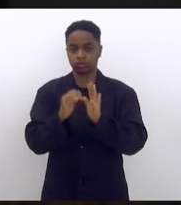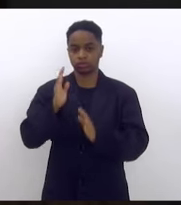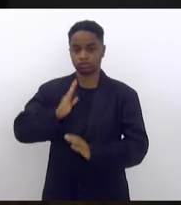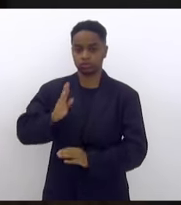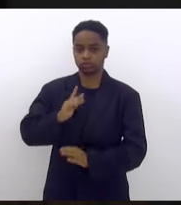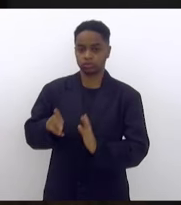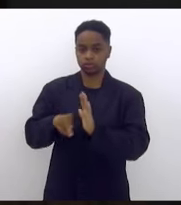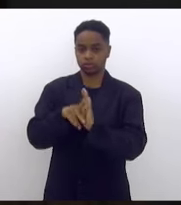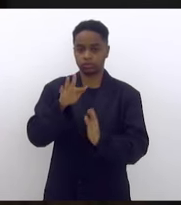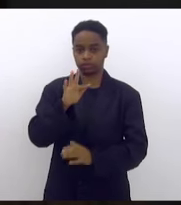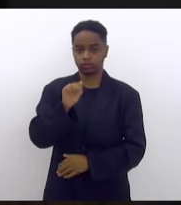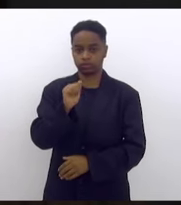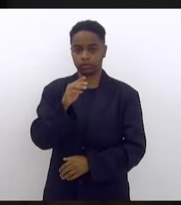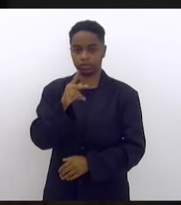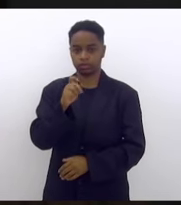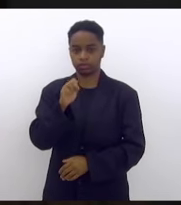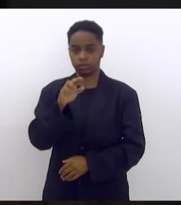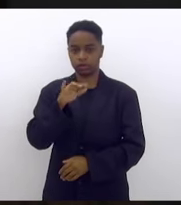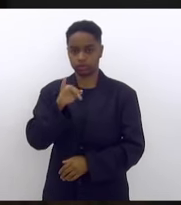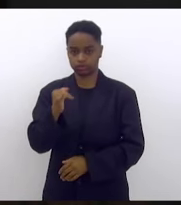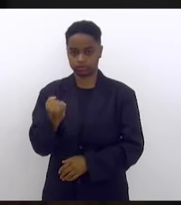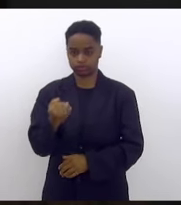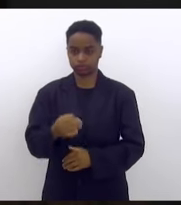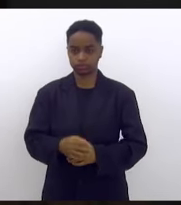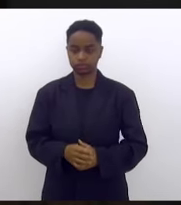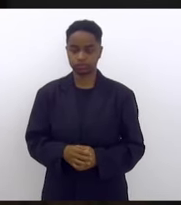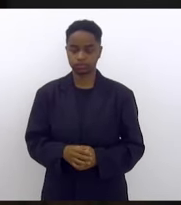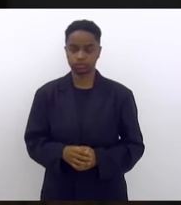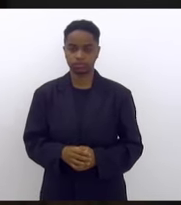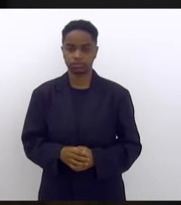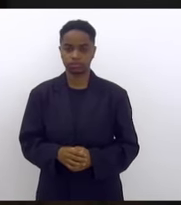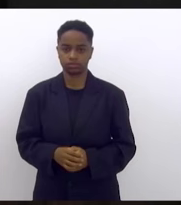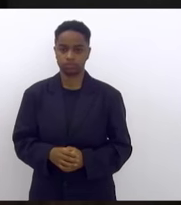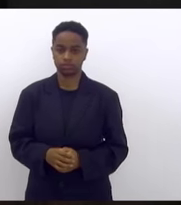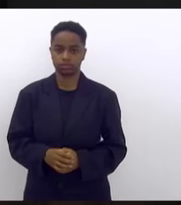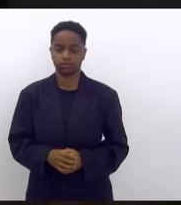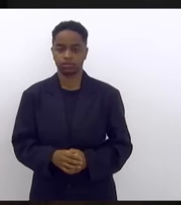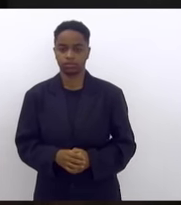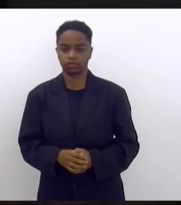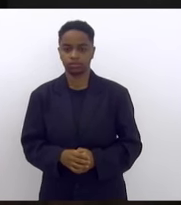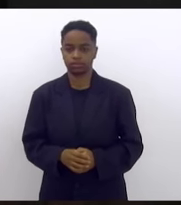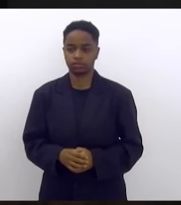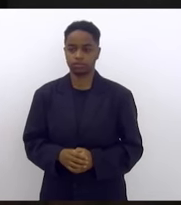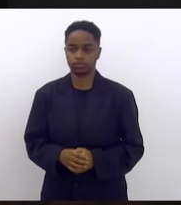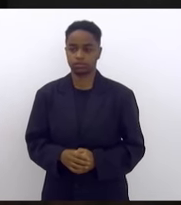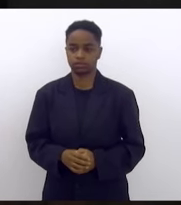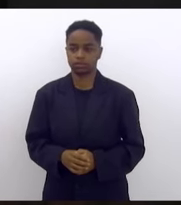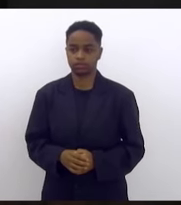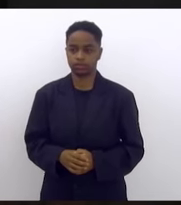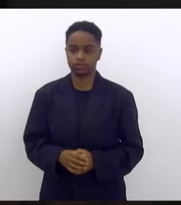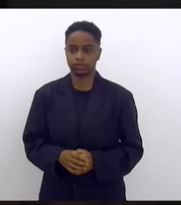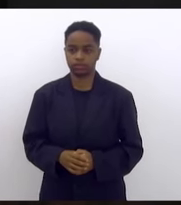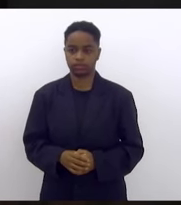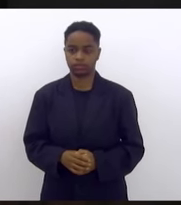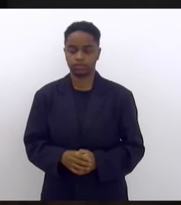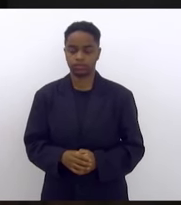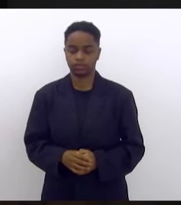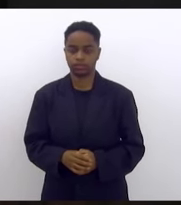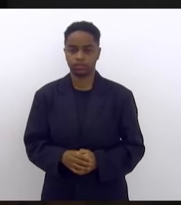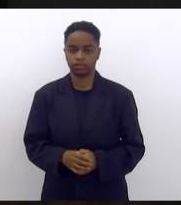instituições de ensino e pesquisa e instituições científicas, tecnológicas e de inovação do Estado do Rio de